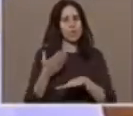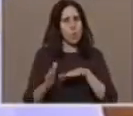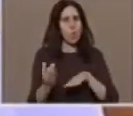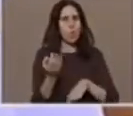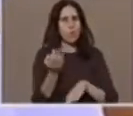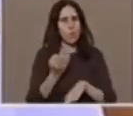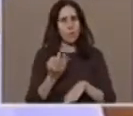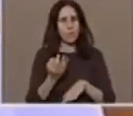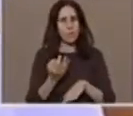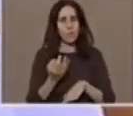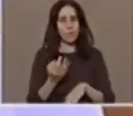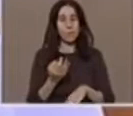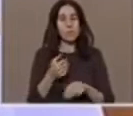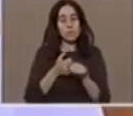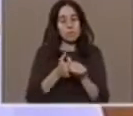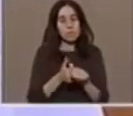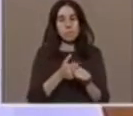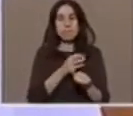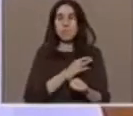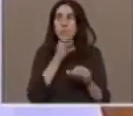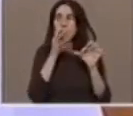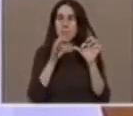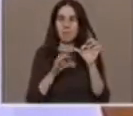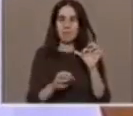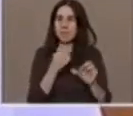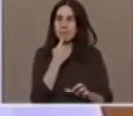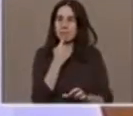sobrou, segundo a palavra do Senhor.